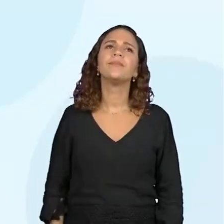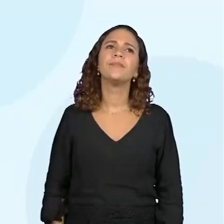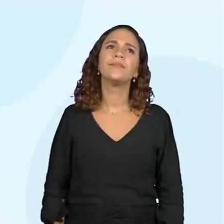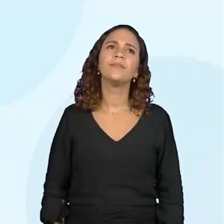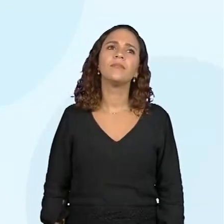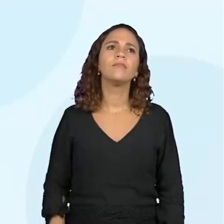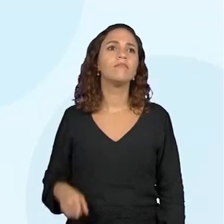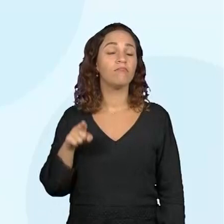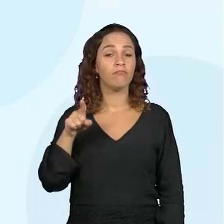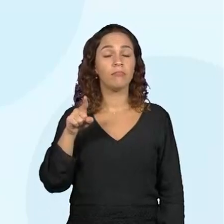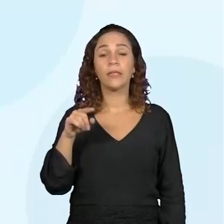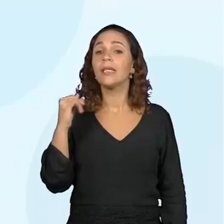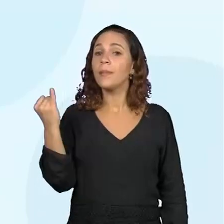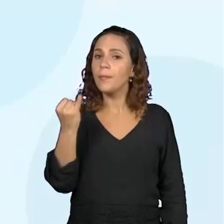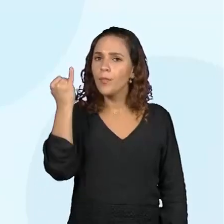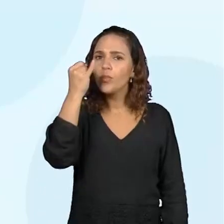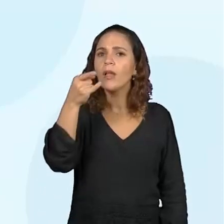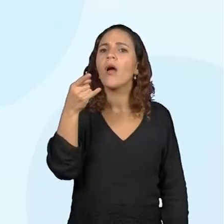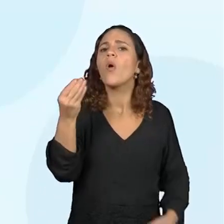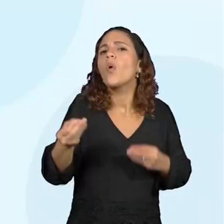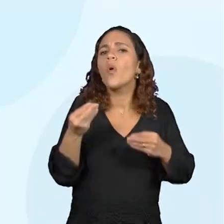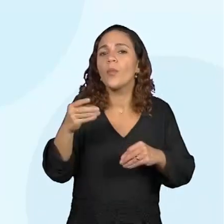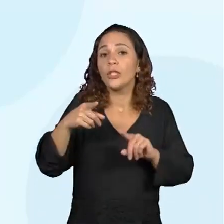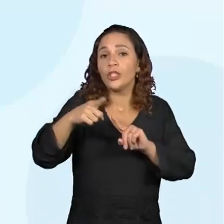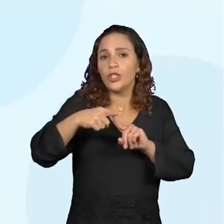texto é muito importante, né?